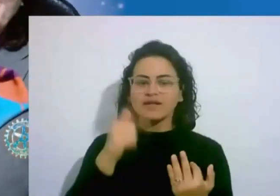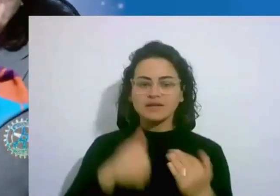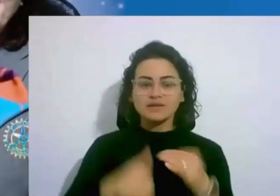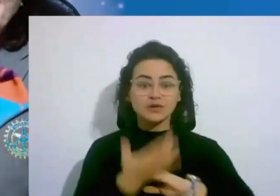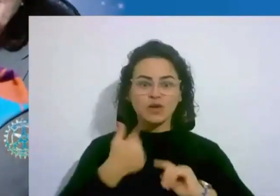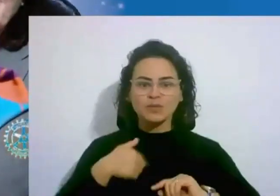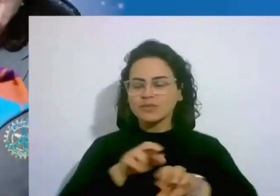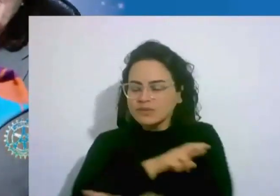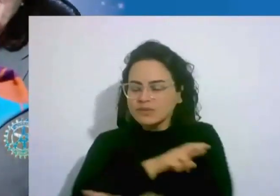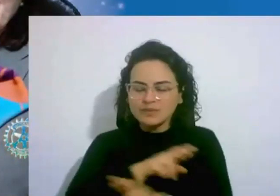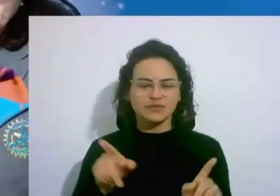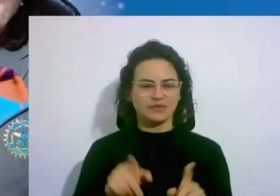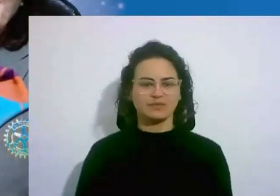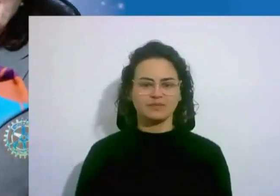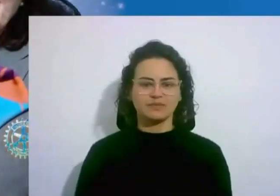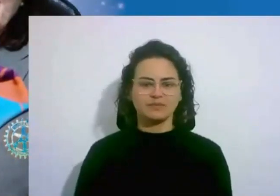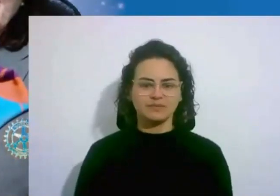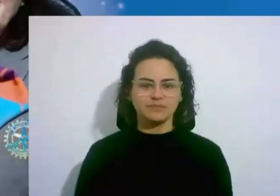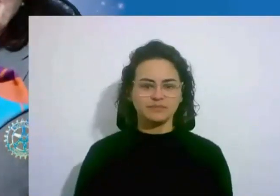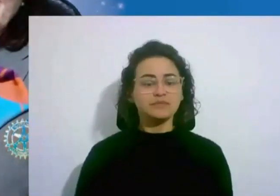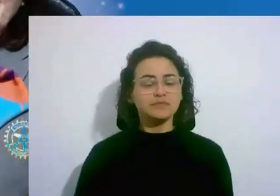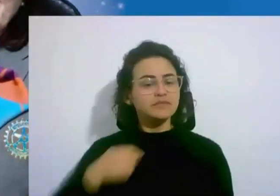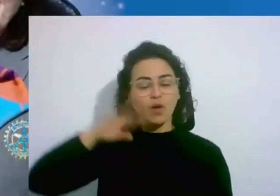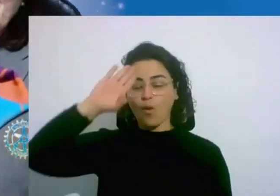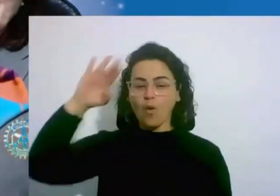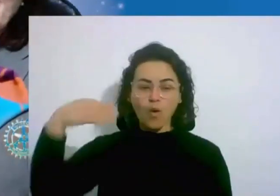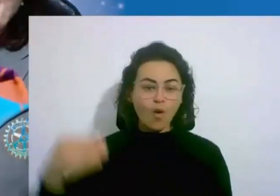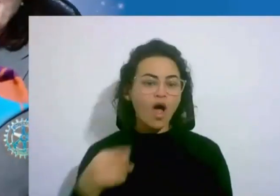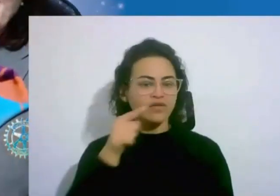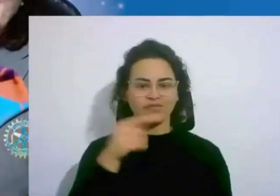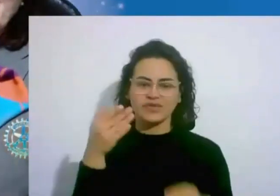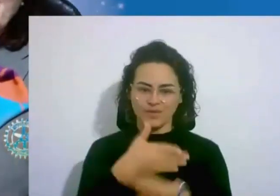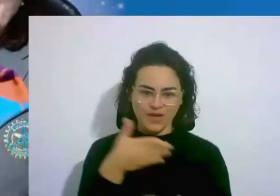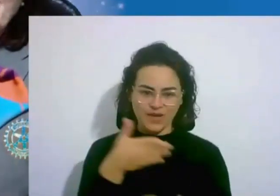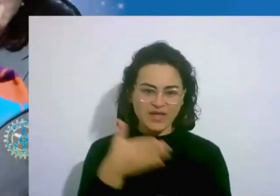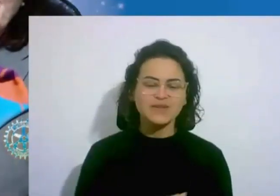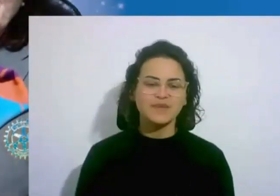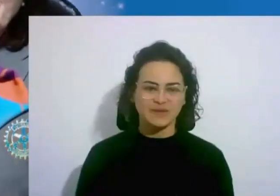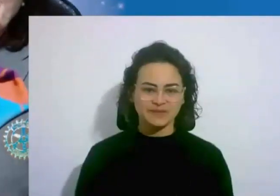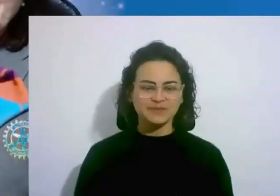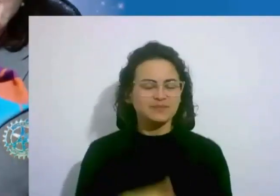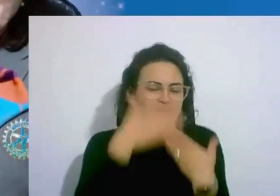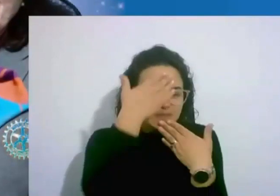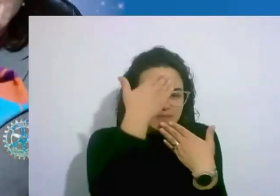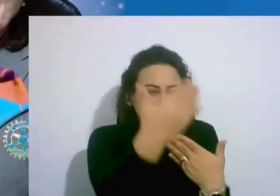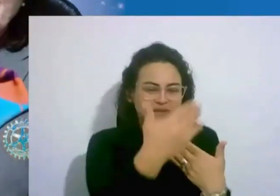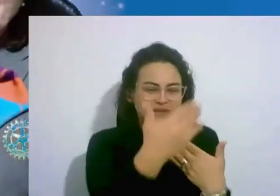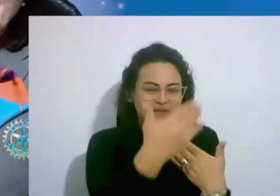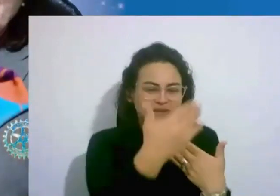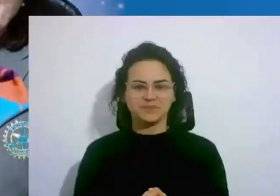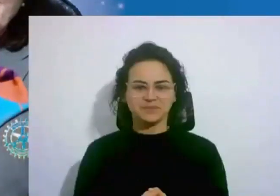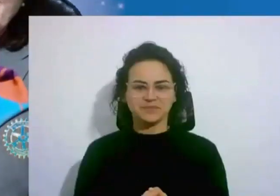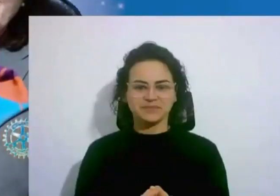muito, muito honrado com a sua participação. Muito obrigado. E estaremos